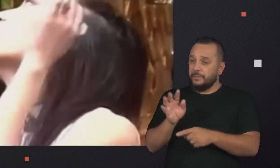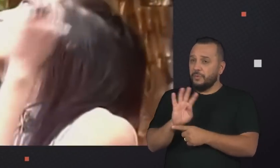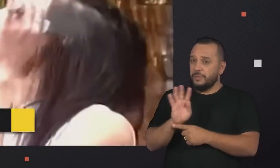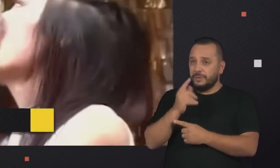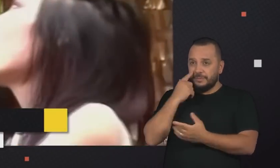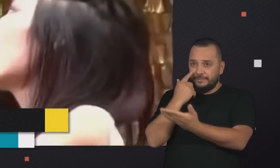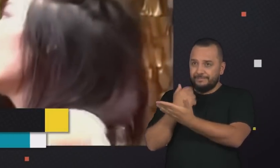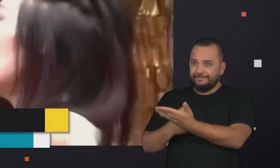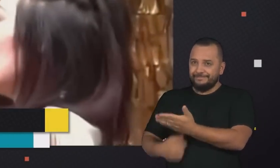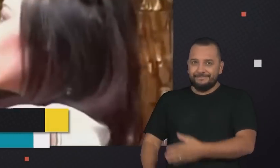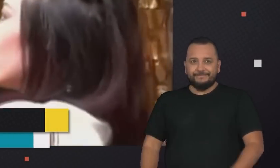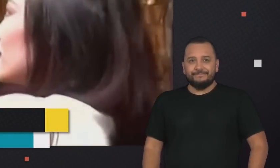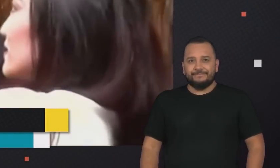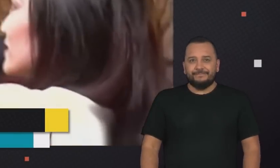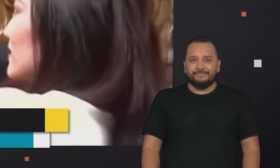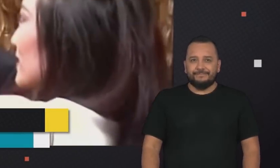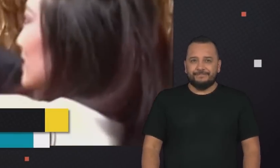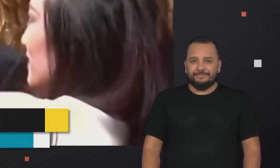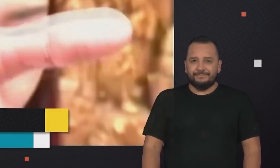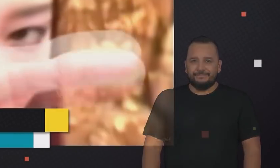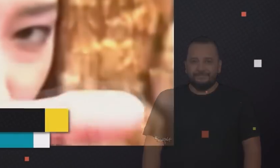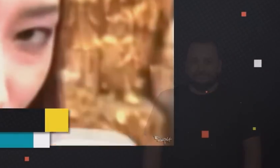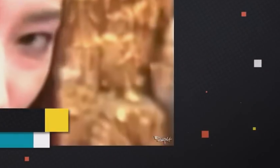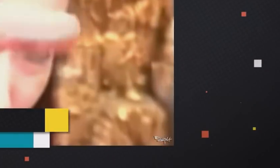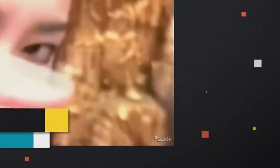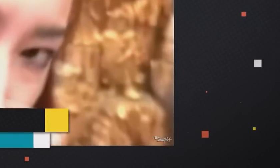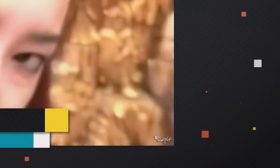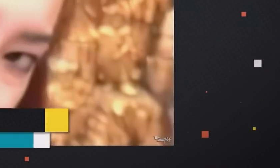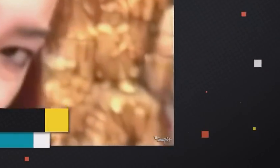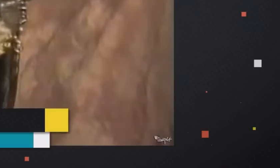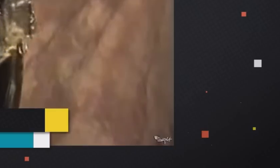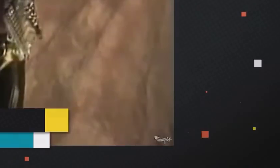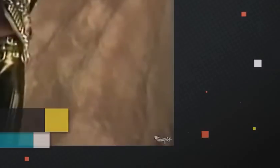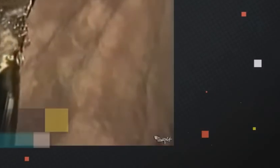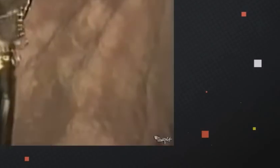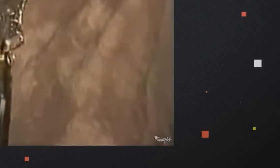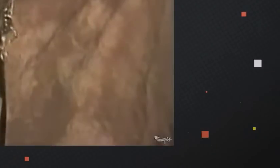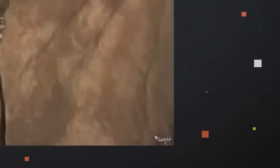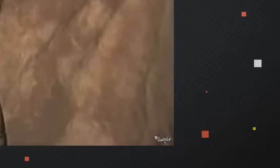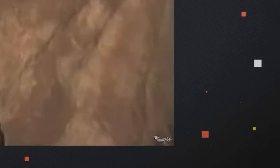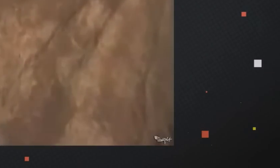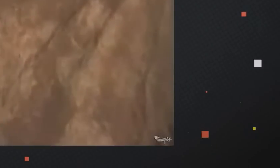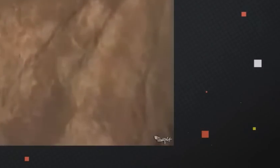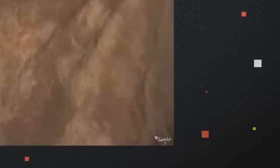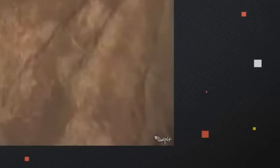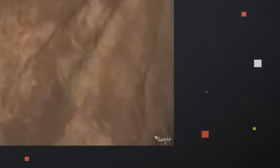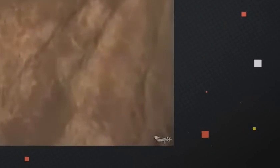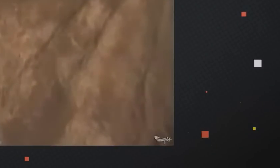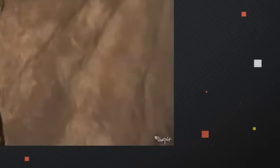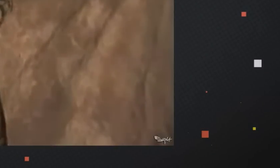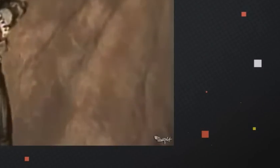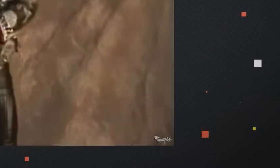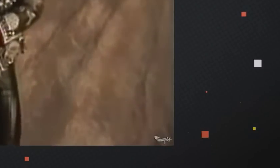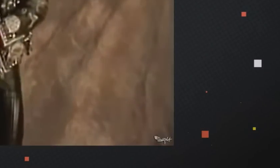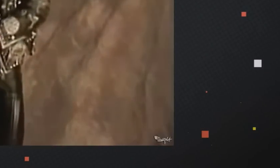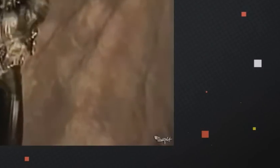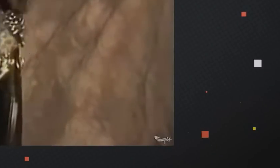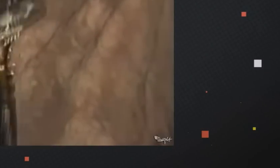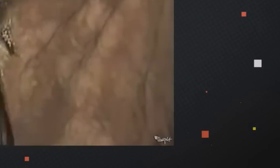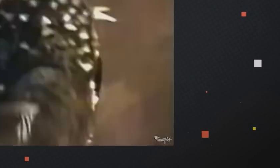cat. In Brazil, she scratches back, said Japa, Japa girl.